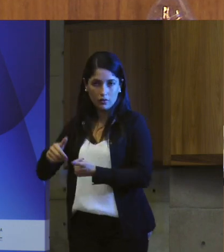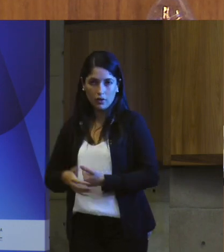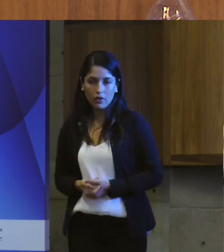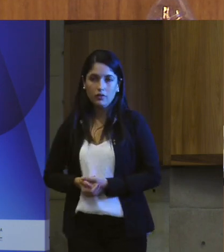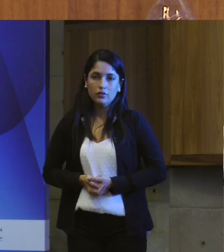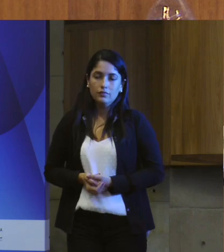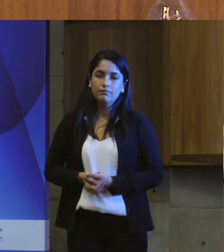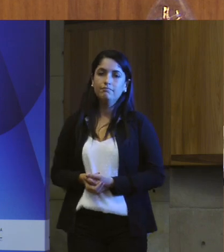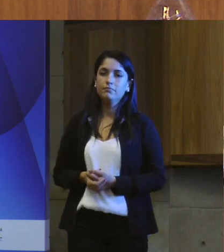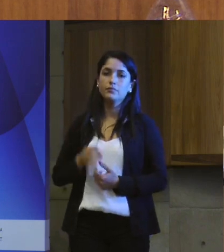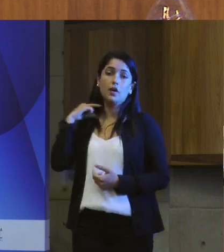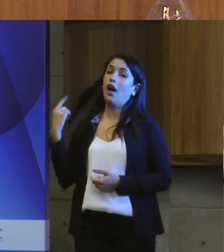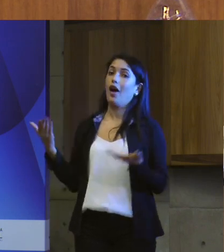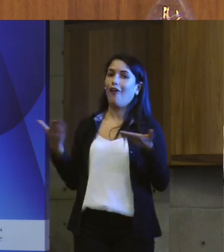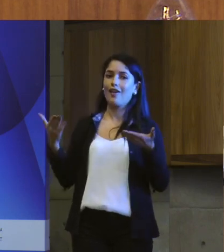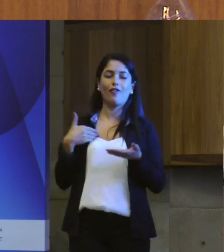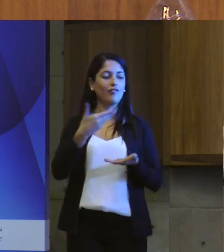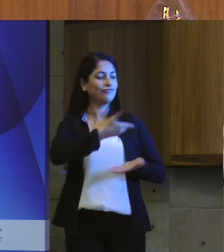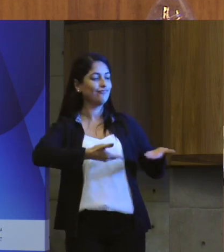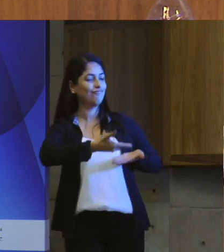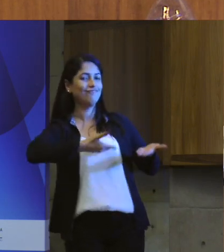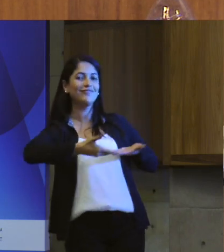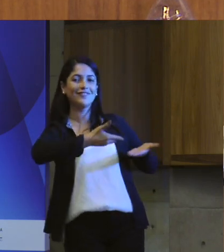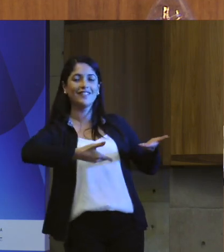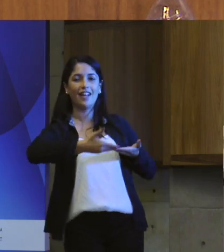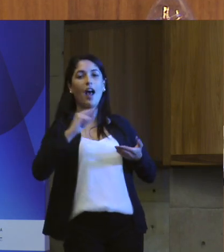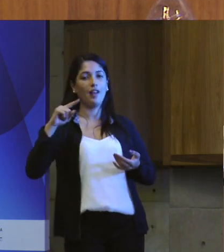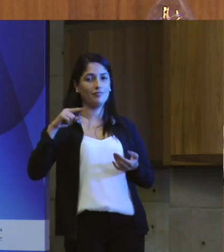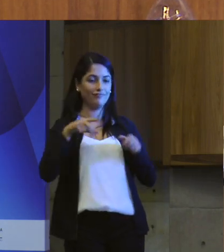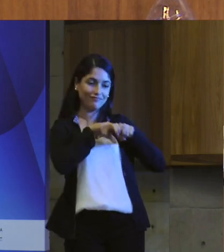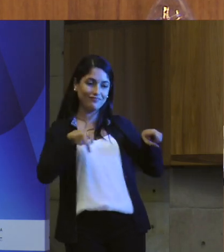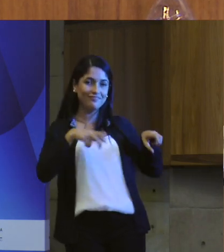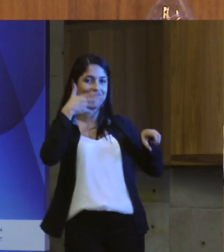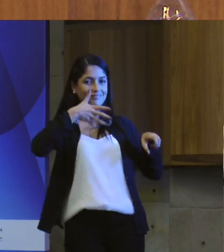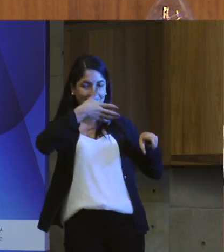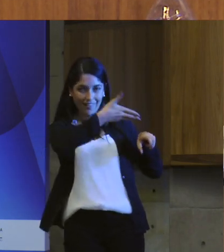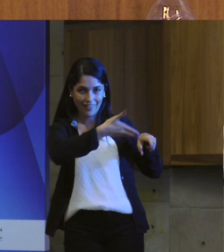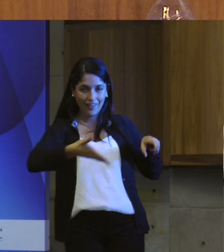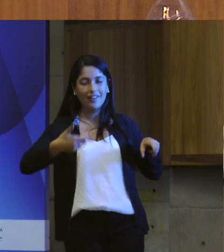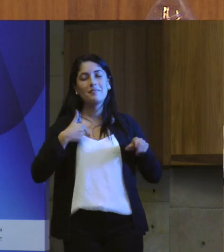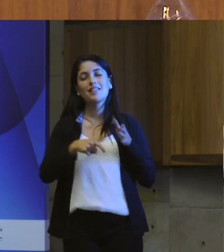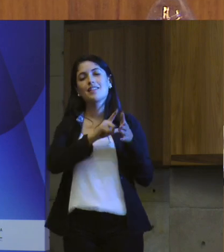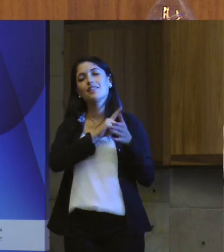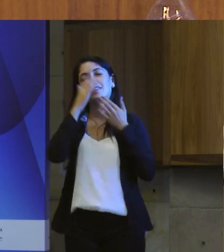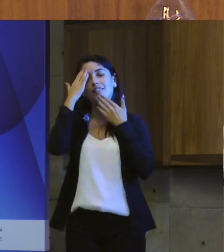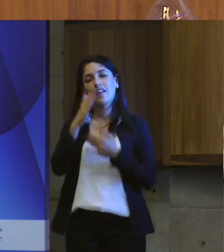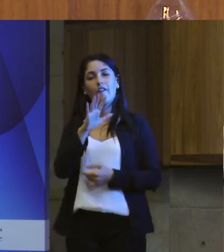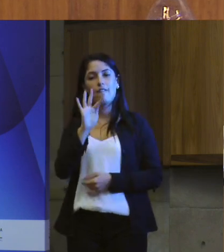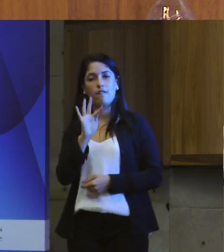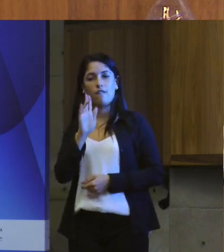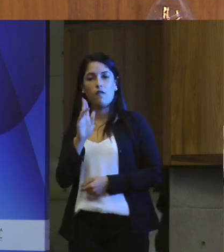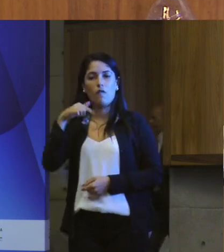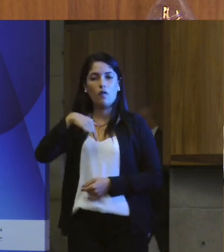é você o moderador da próxima a próxima mesa antes eu gostaria de agradecer a funag um